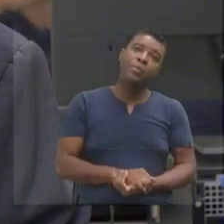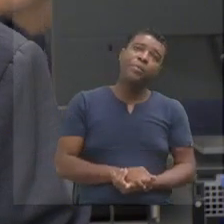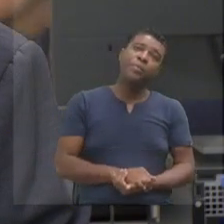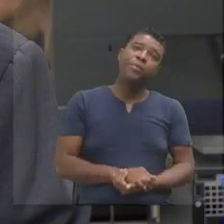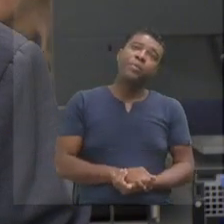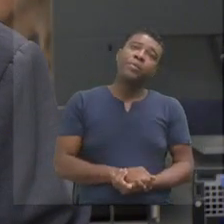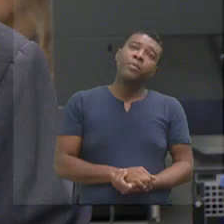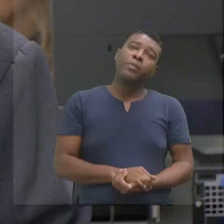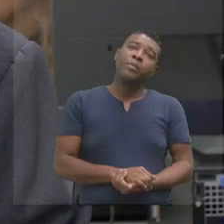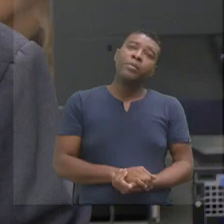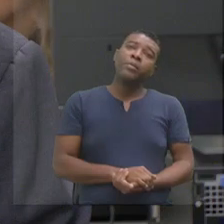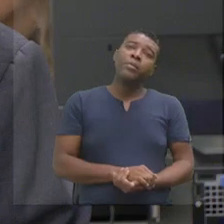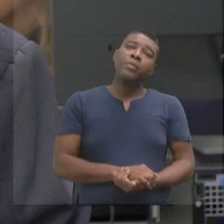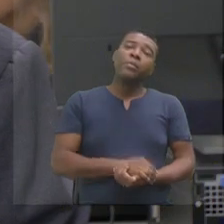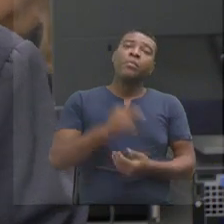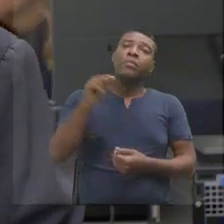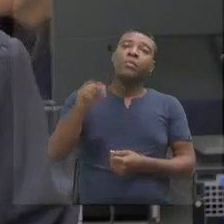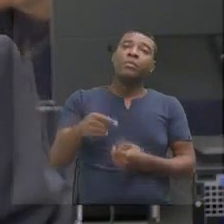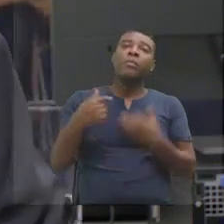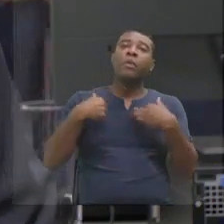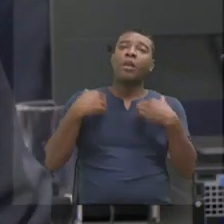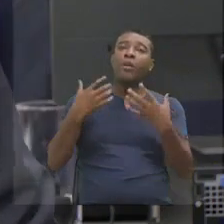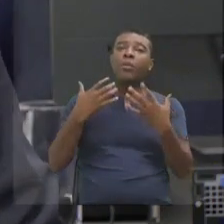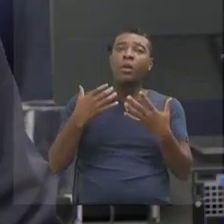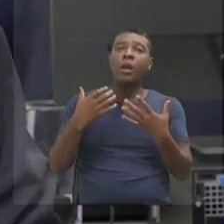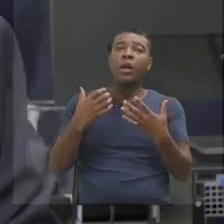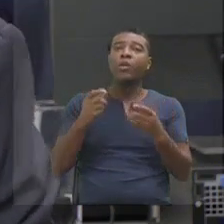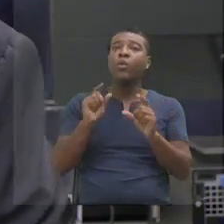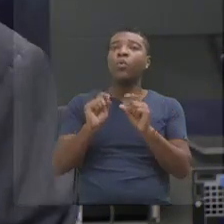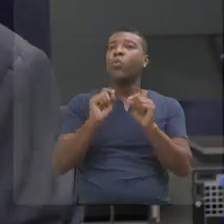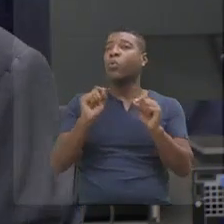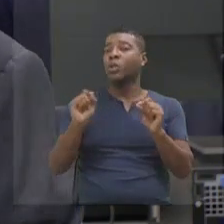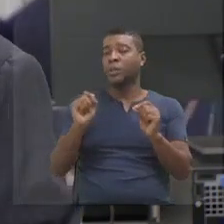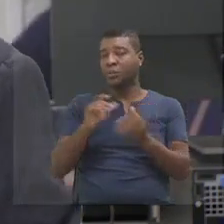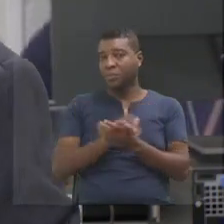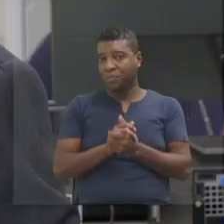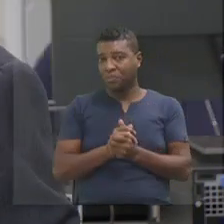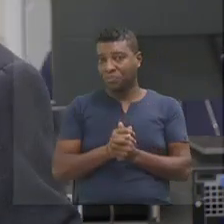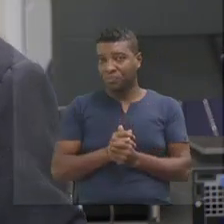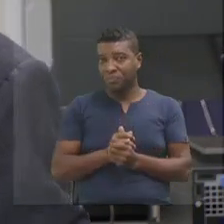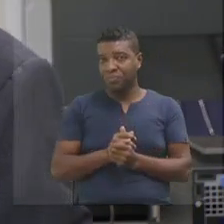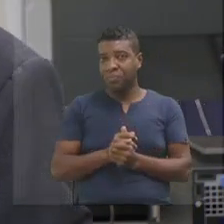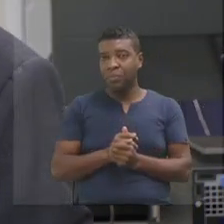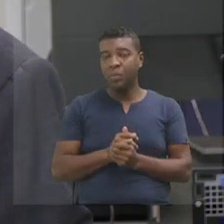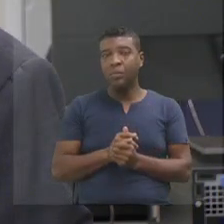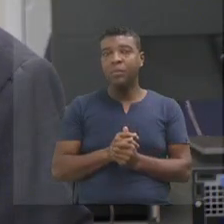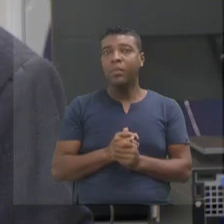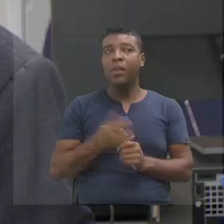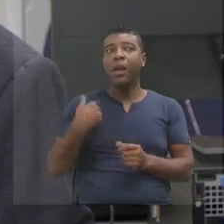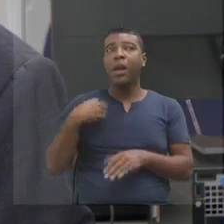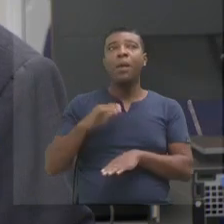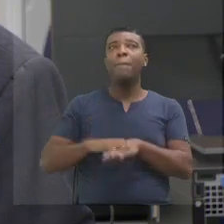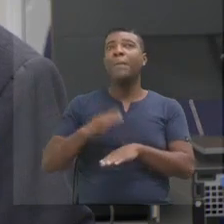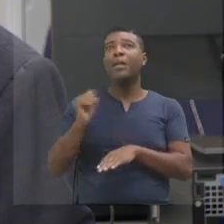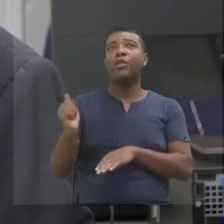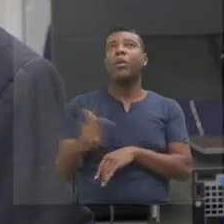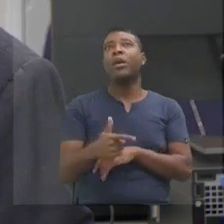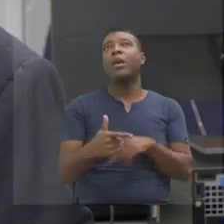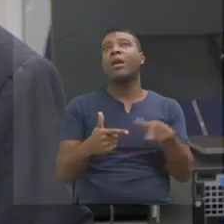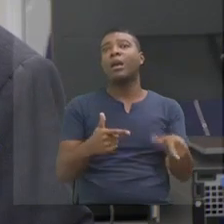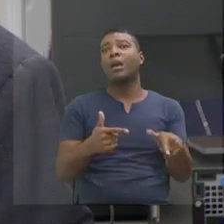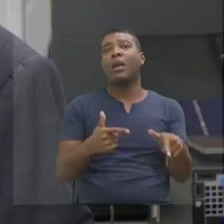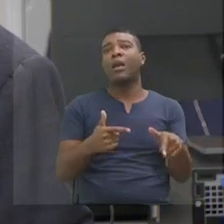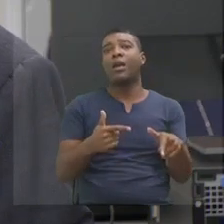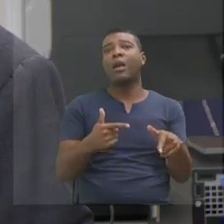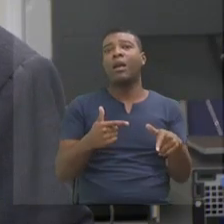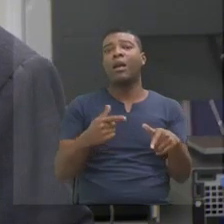e aqui eu quero atuar neste momento é mais do que líder